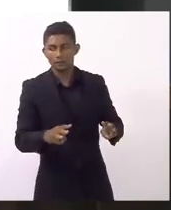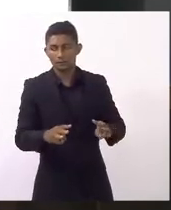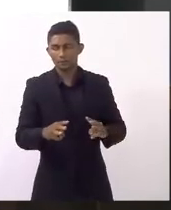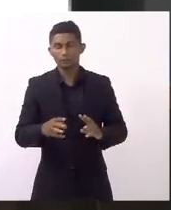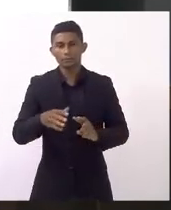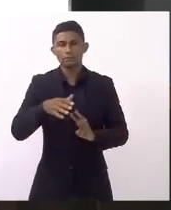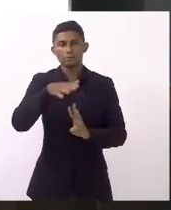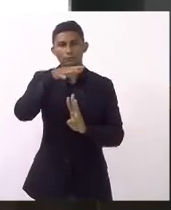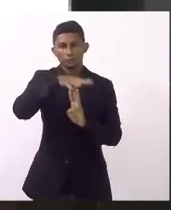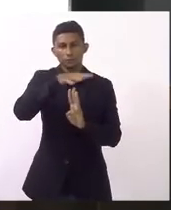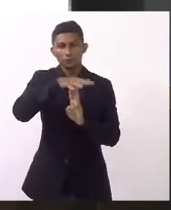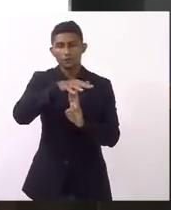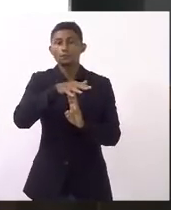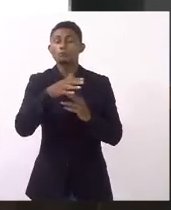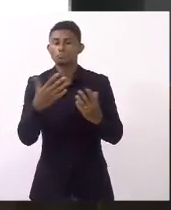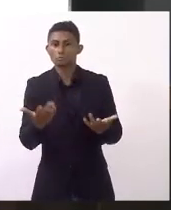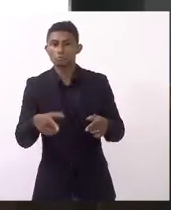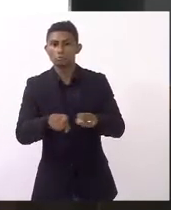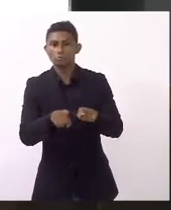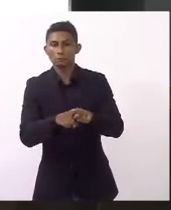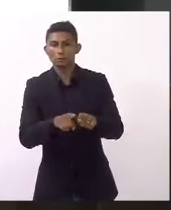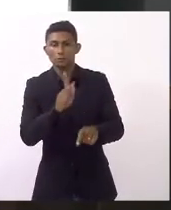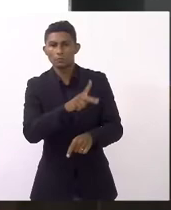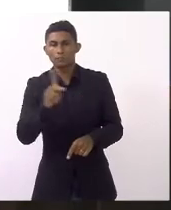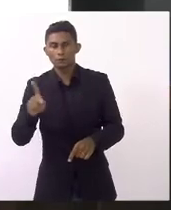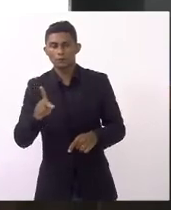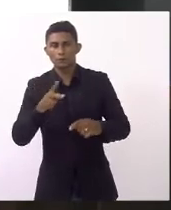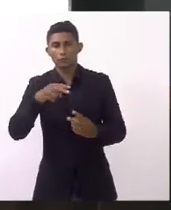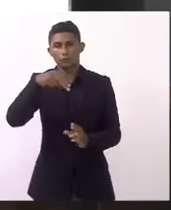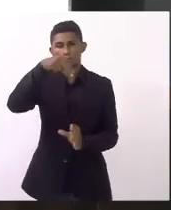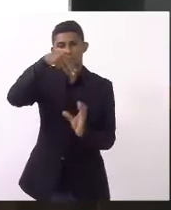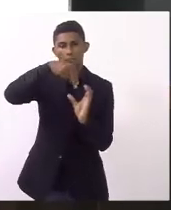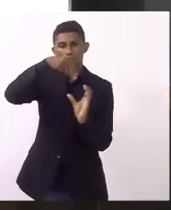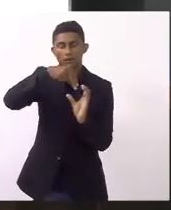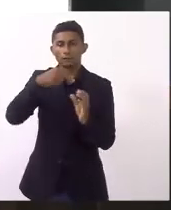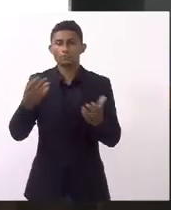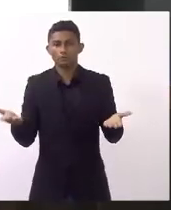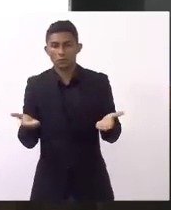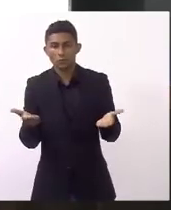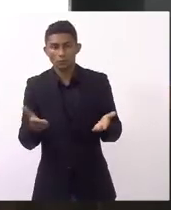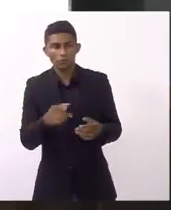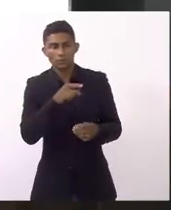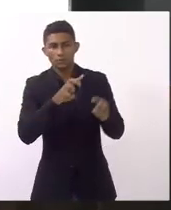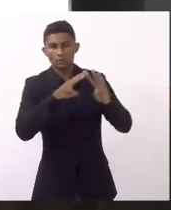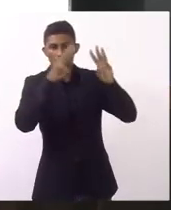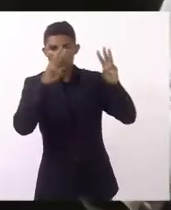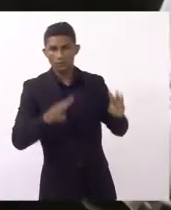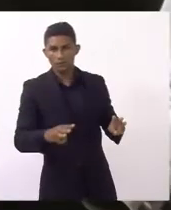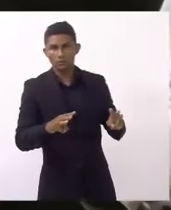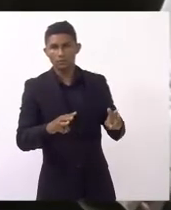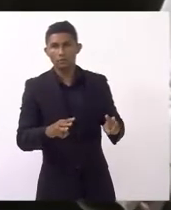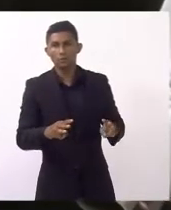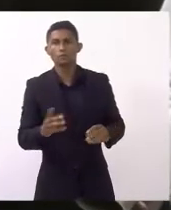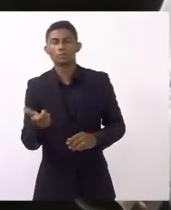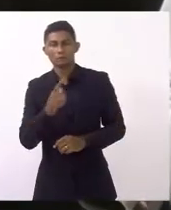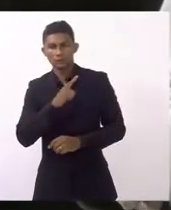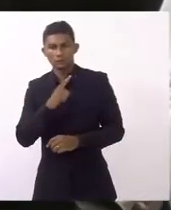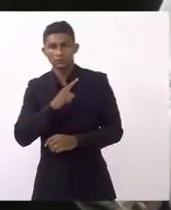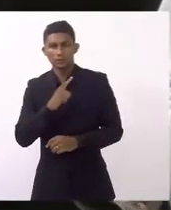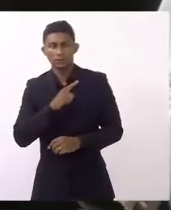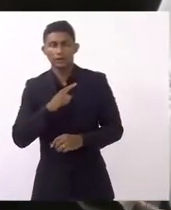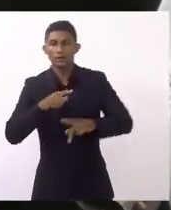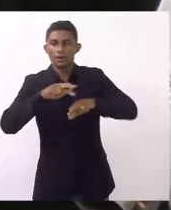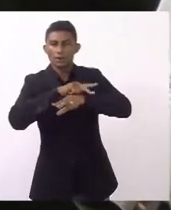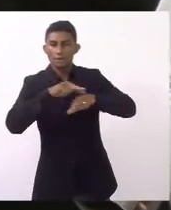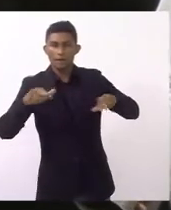professor de Zoologia da Unirio atualmente o Museu da República abriga as